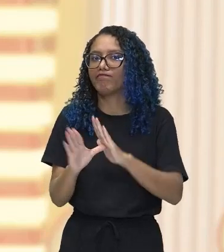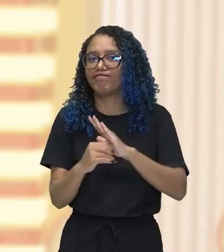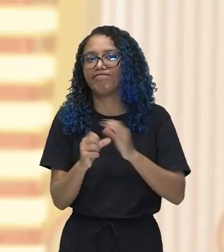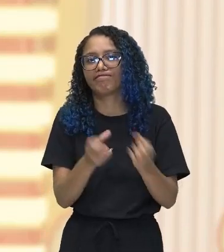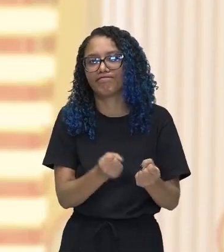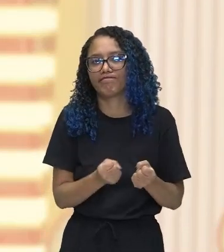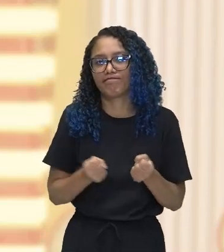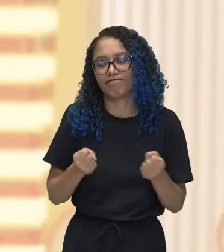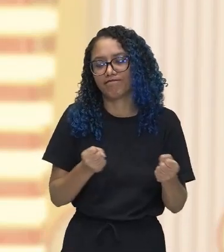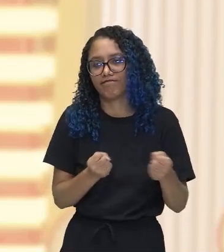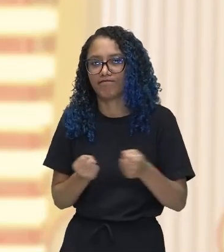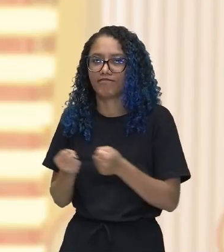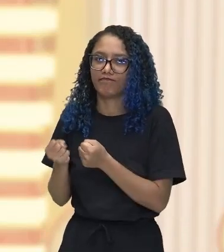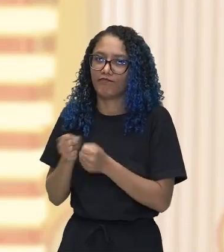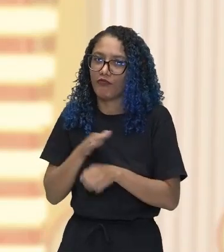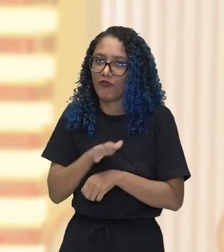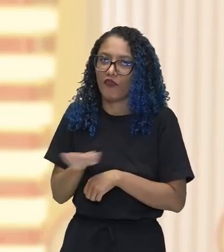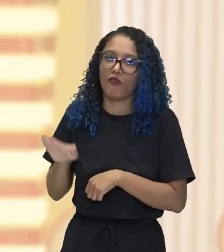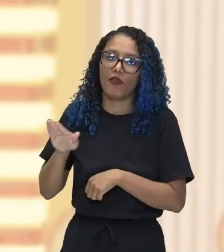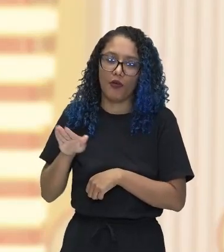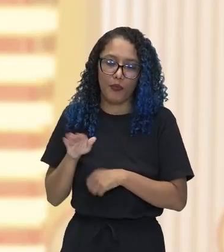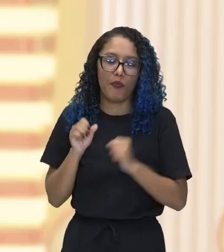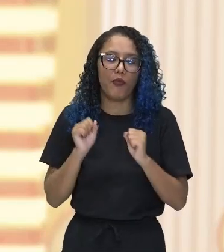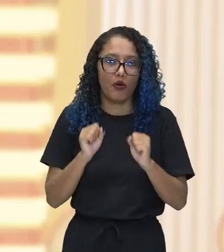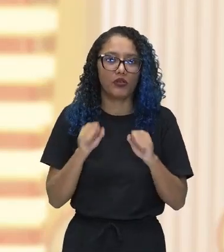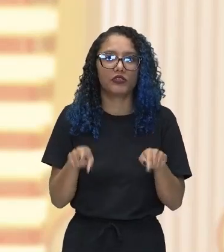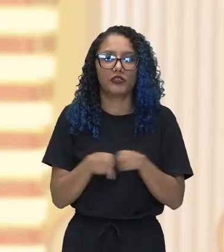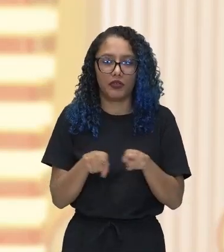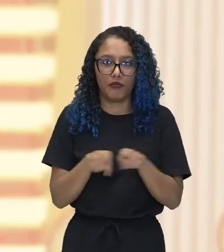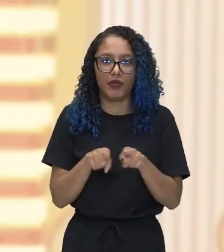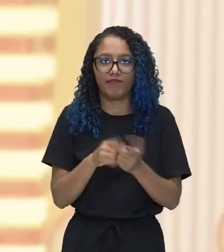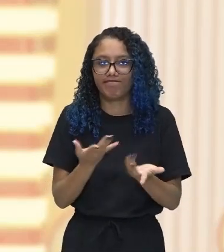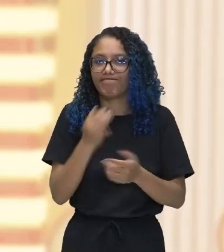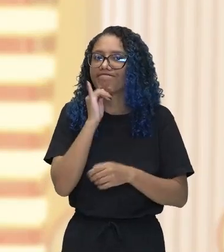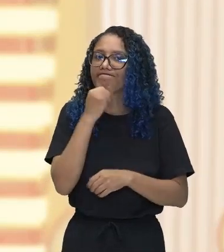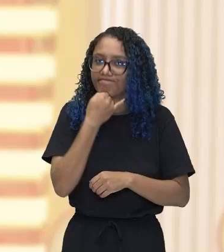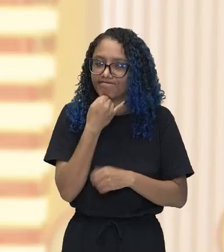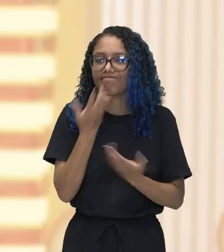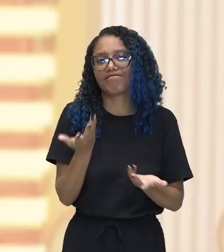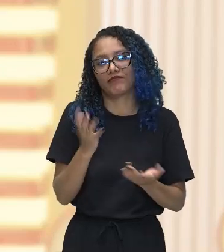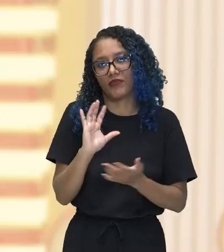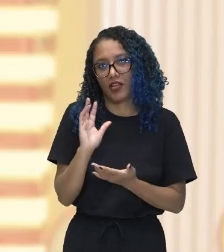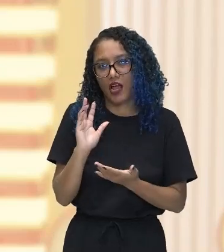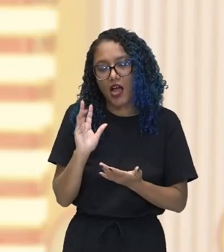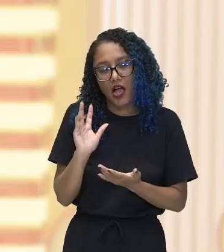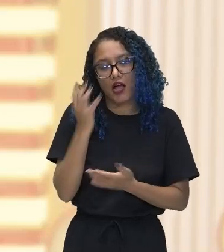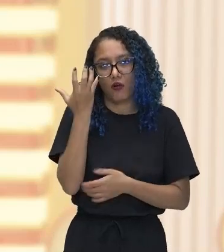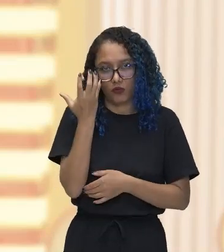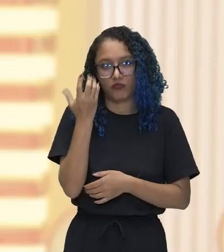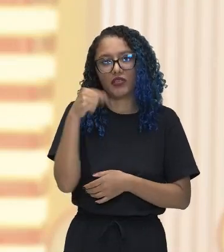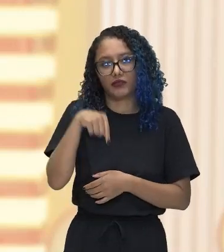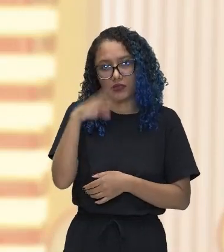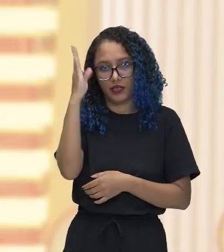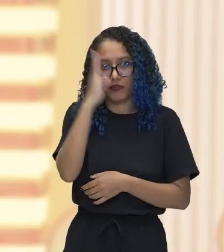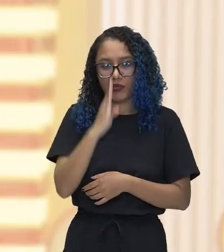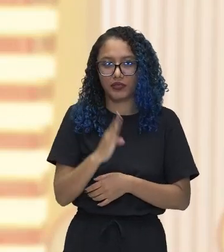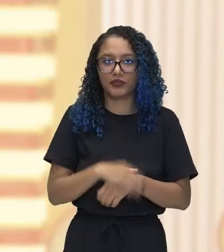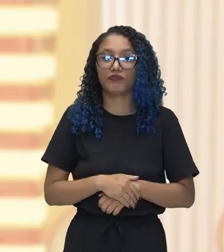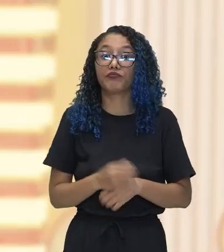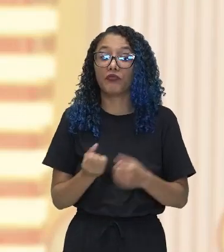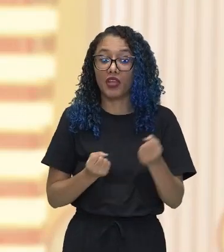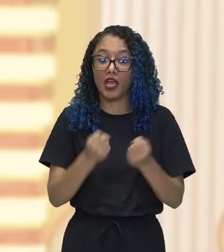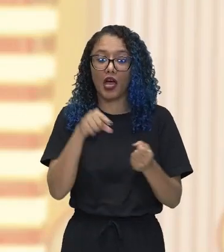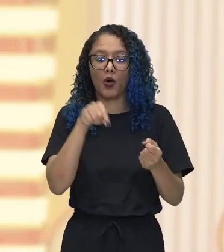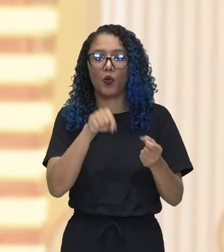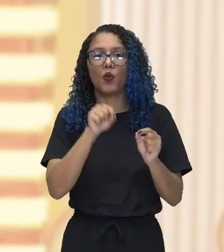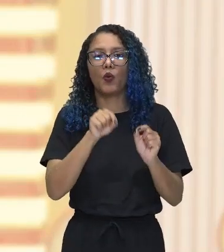aí por terceiros. E, infelizmente, não é mesmo? Isso ocorre, é muito recorrente no Brasil. Carros que, inclusive, vão para